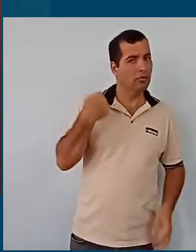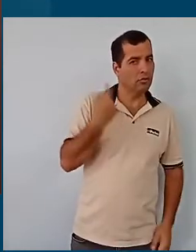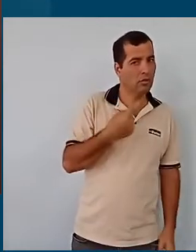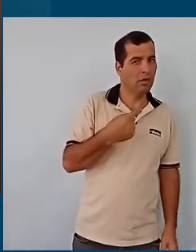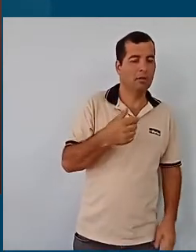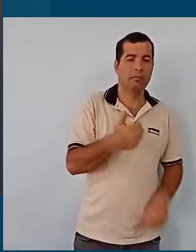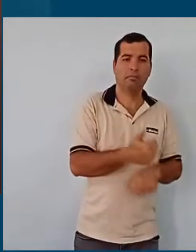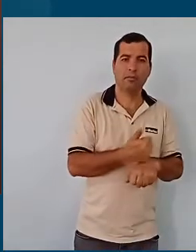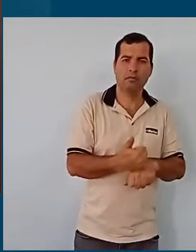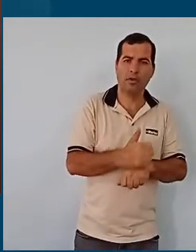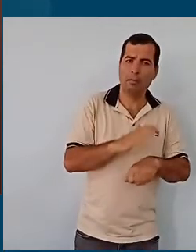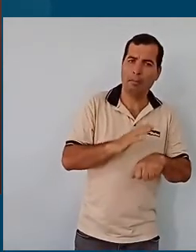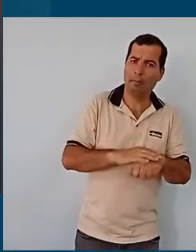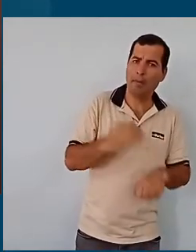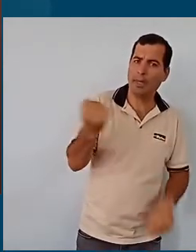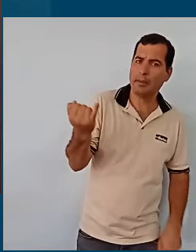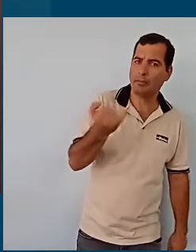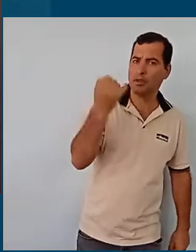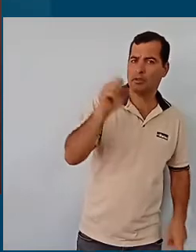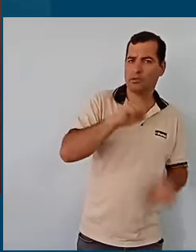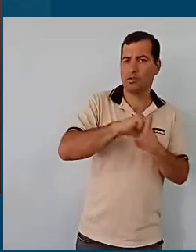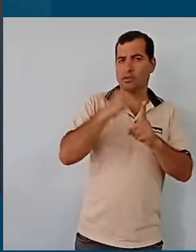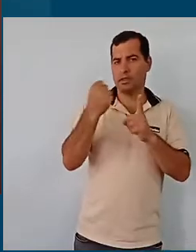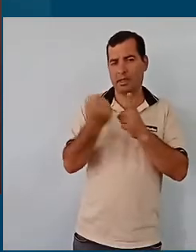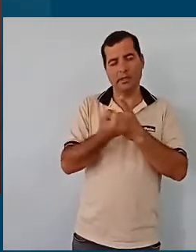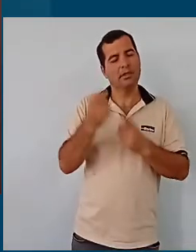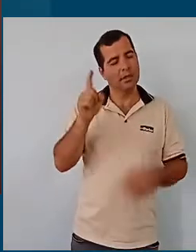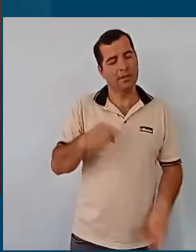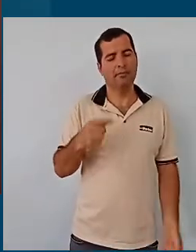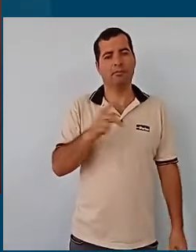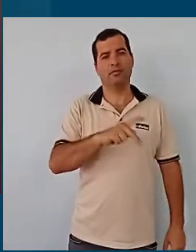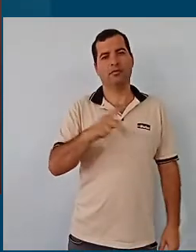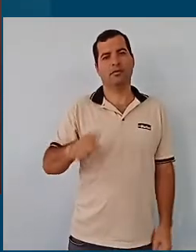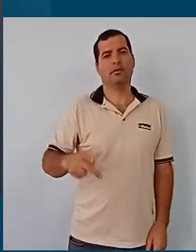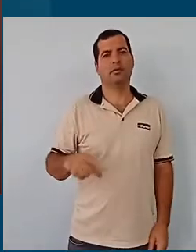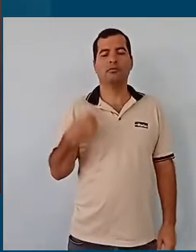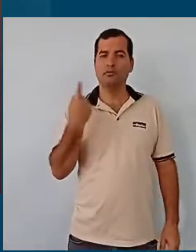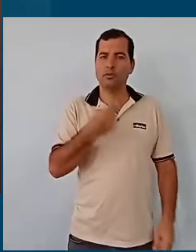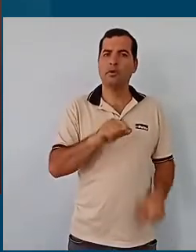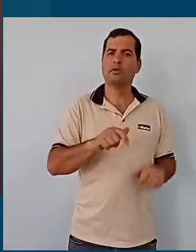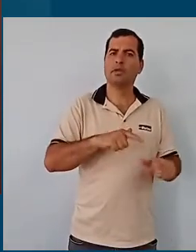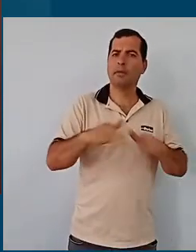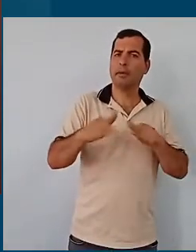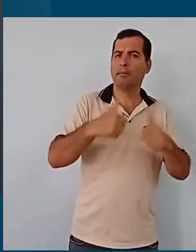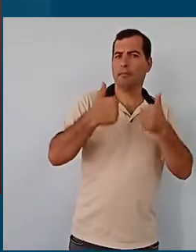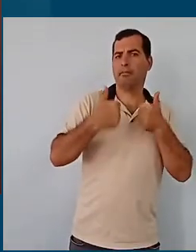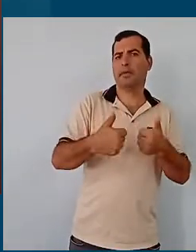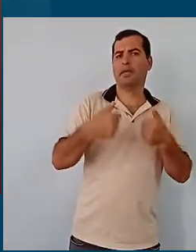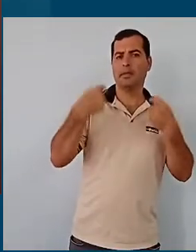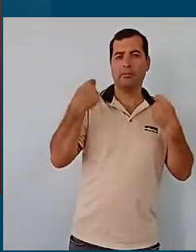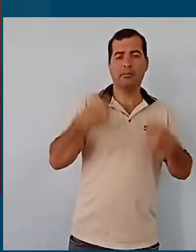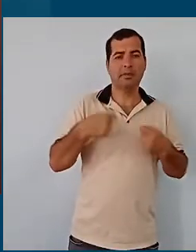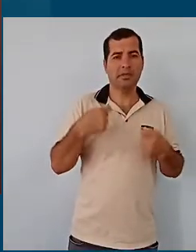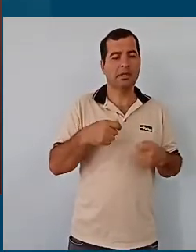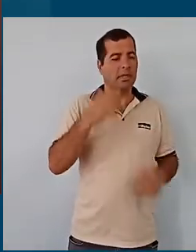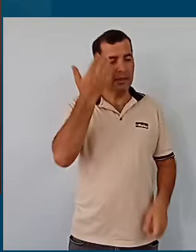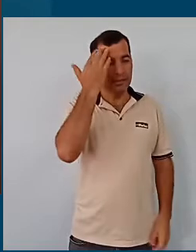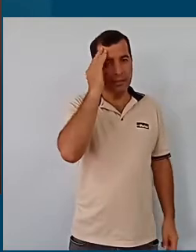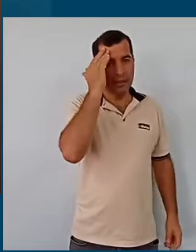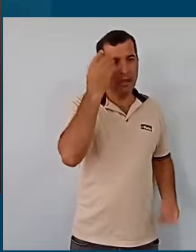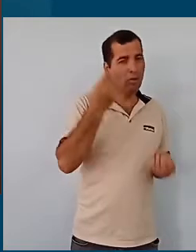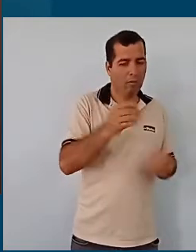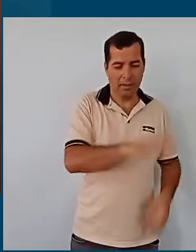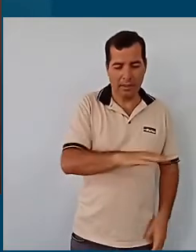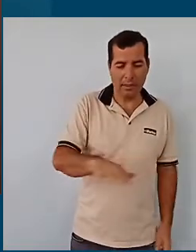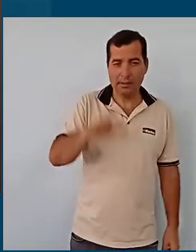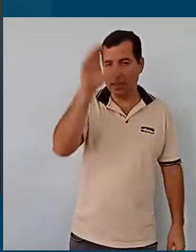mais importantes da sociedade. E para fazer bem o nosso trabalho, nós precisamos compreender como é que as